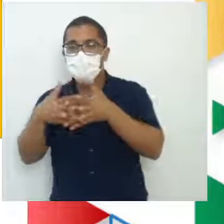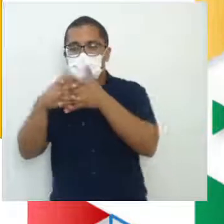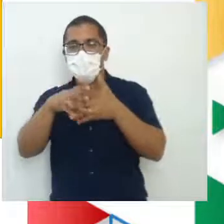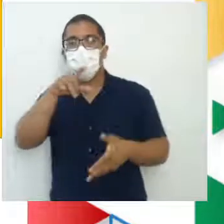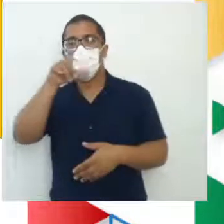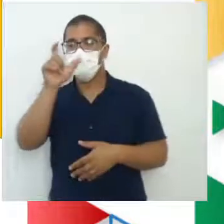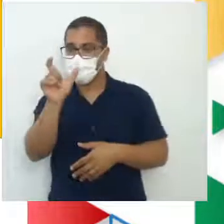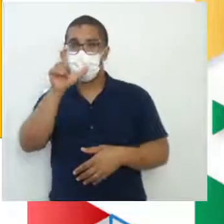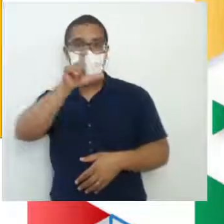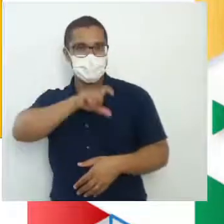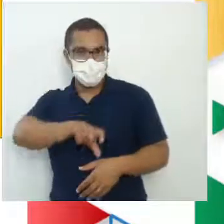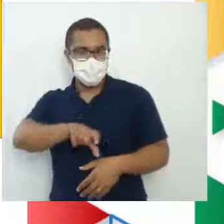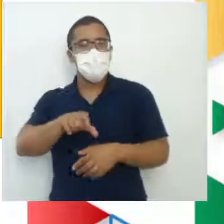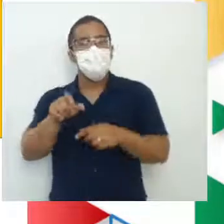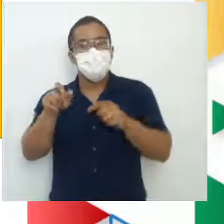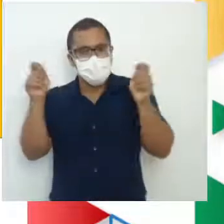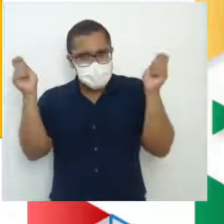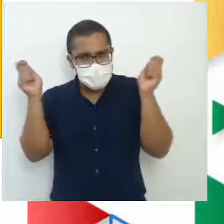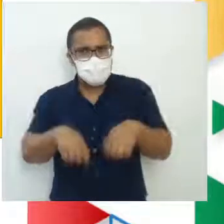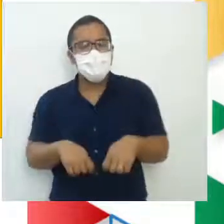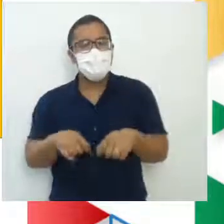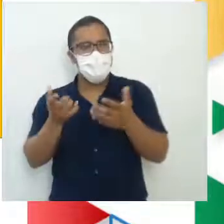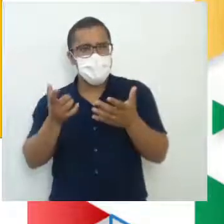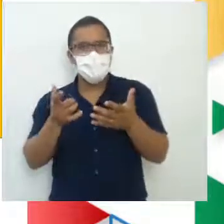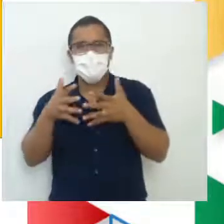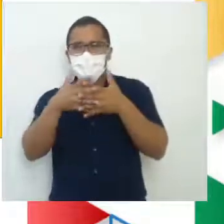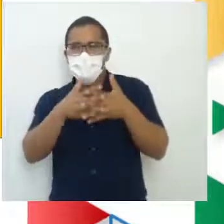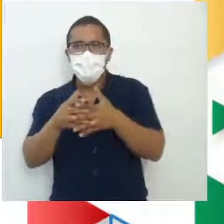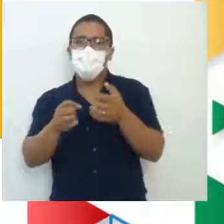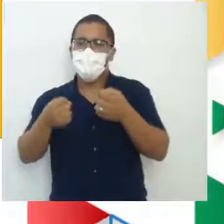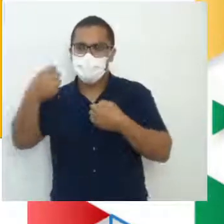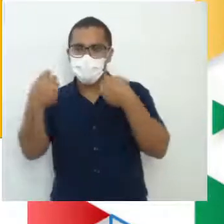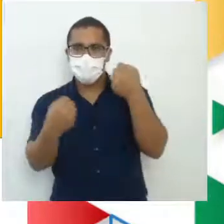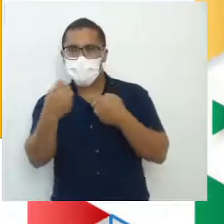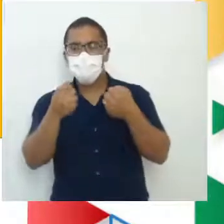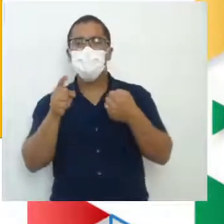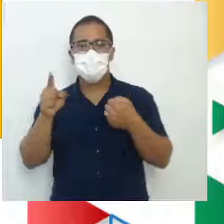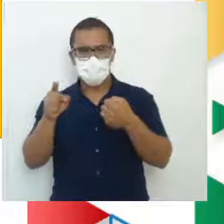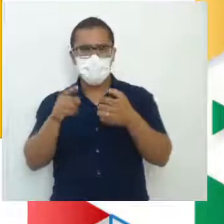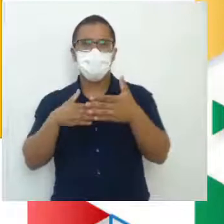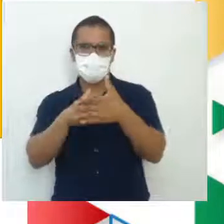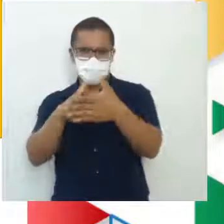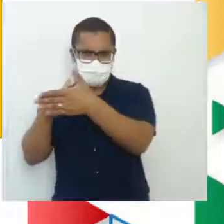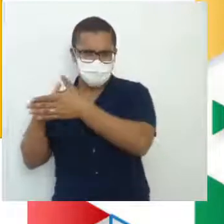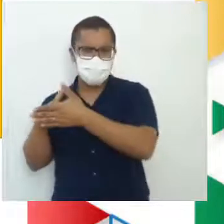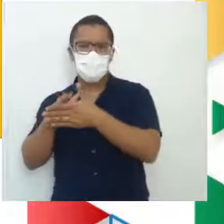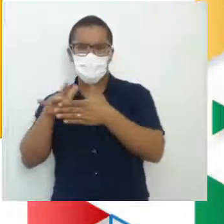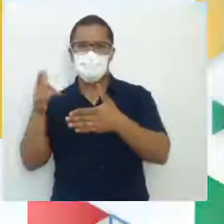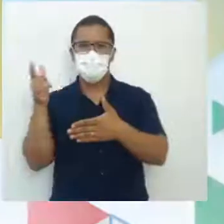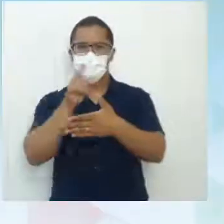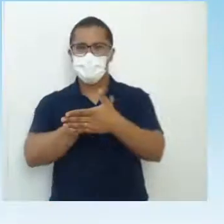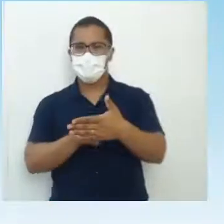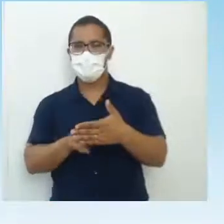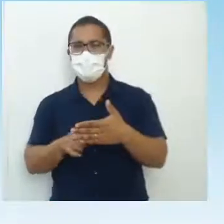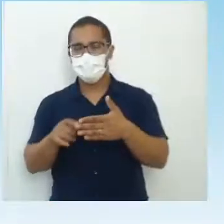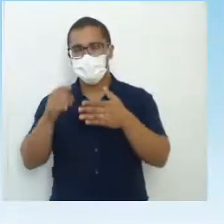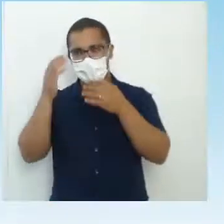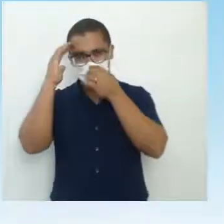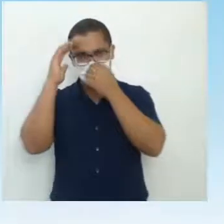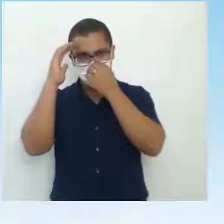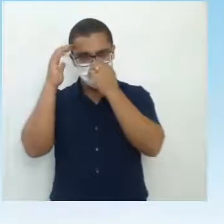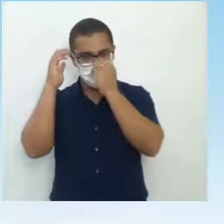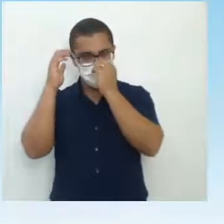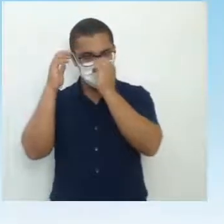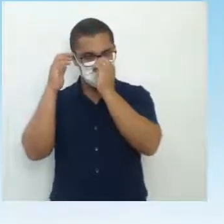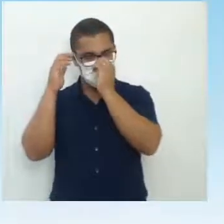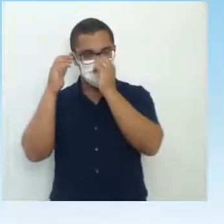uma pessoa que sofreu obstáculos, então ela entendia aqueles que a buscavam para uma palavra amiga. Trago para vocês